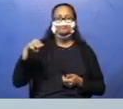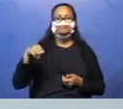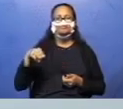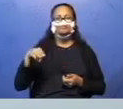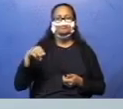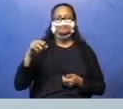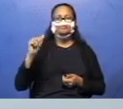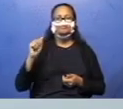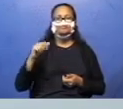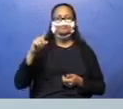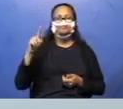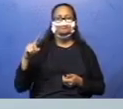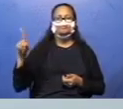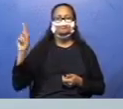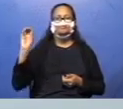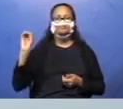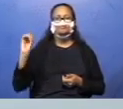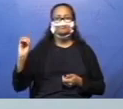mal.